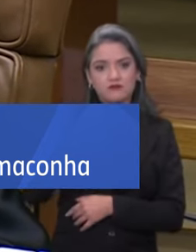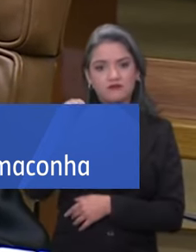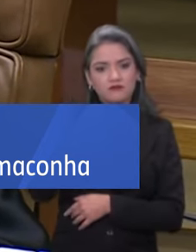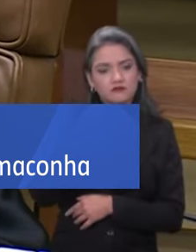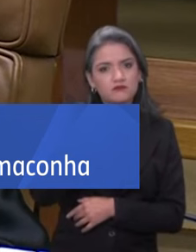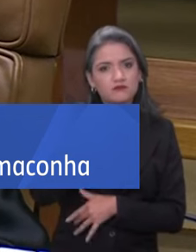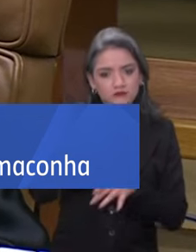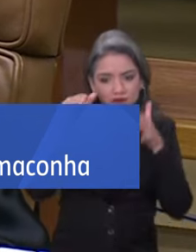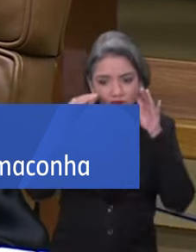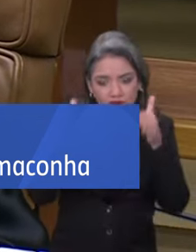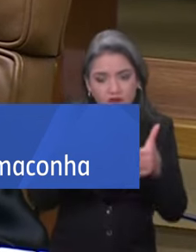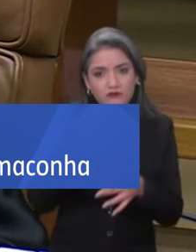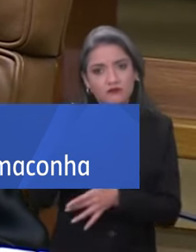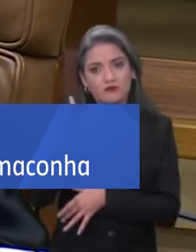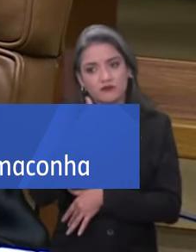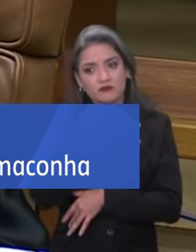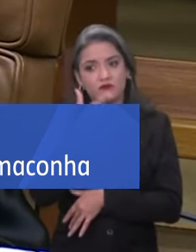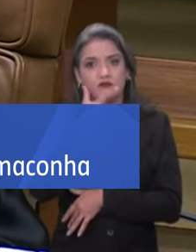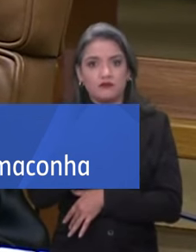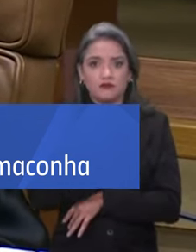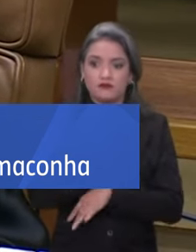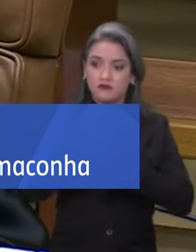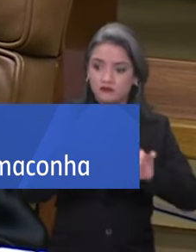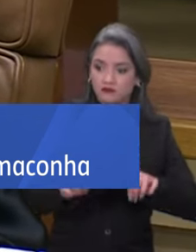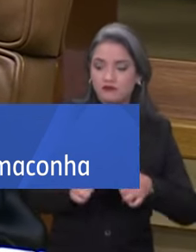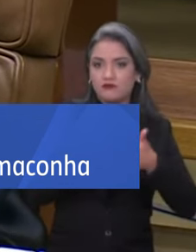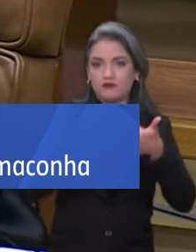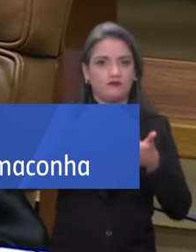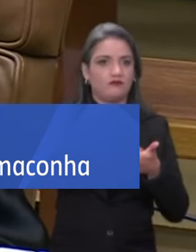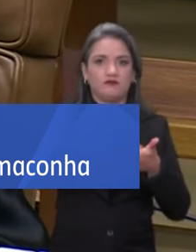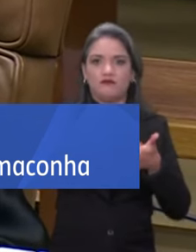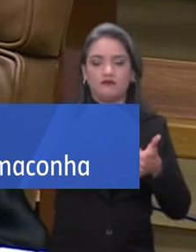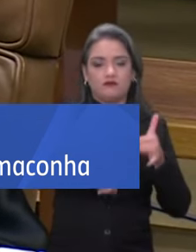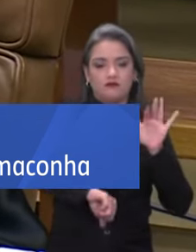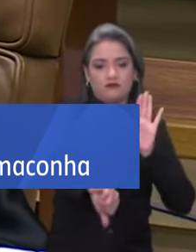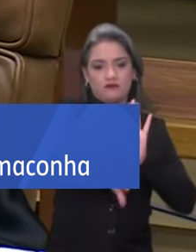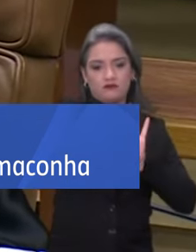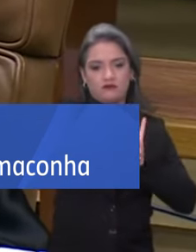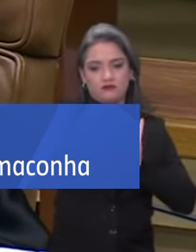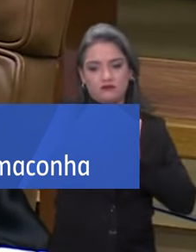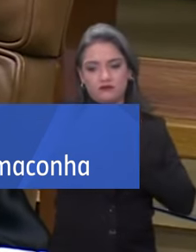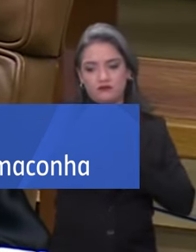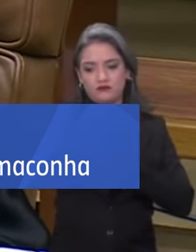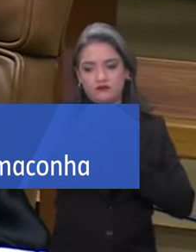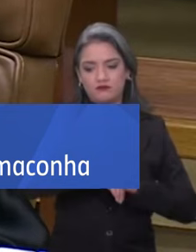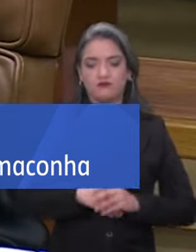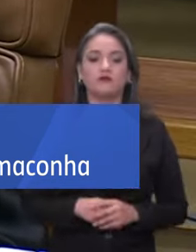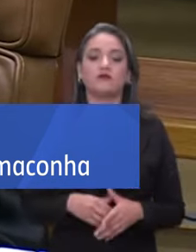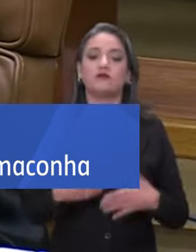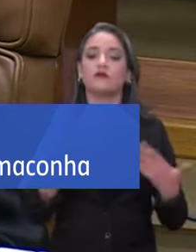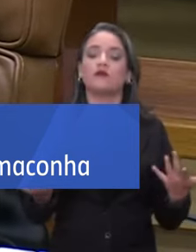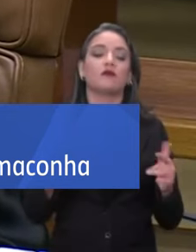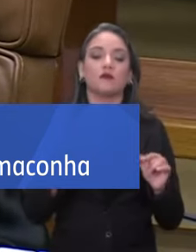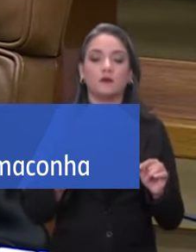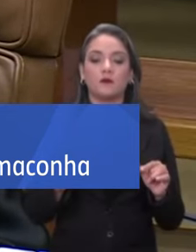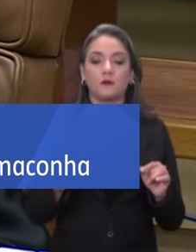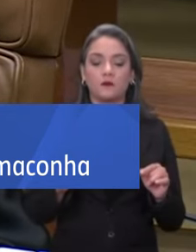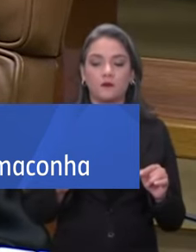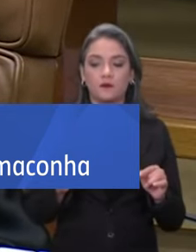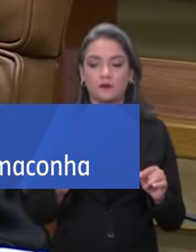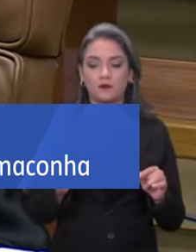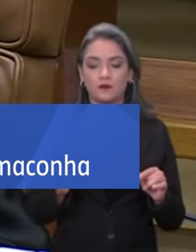em saúde e recuperação, em vez de criminalização. Pois bem, indo mais adiante, já